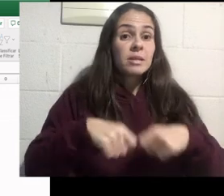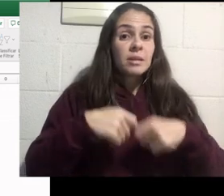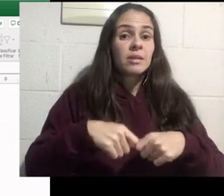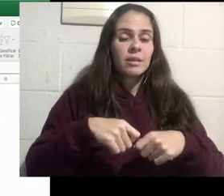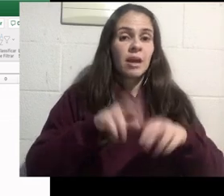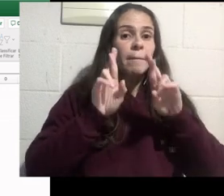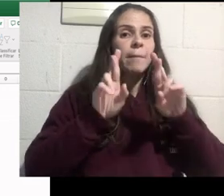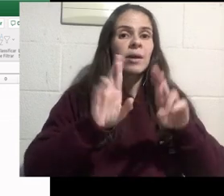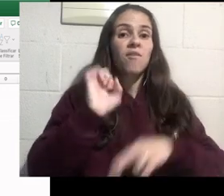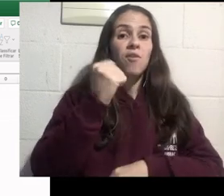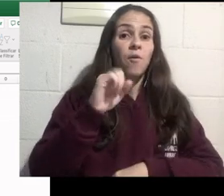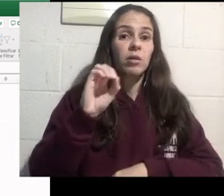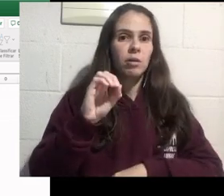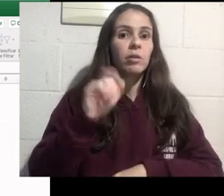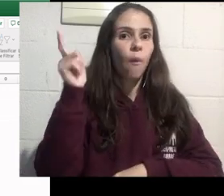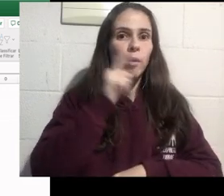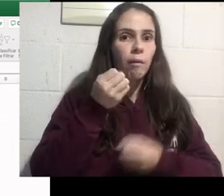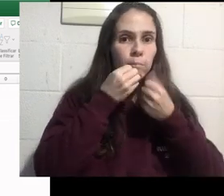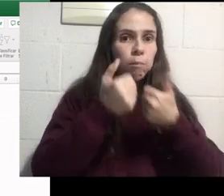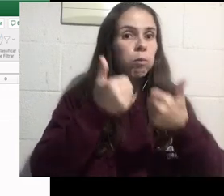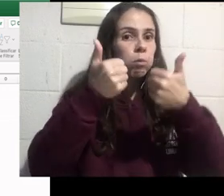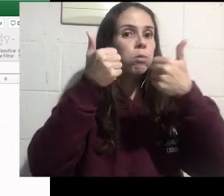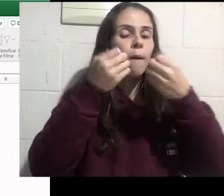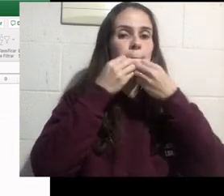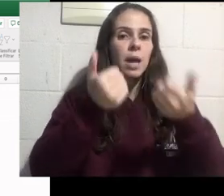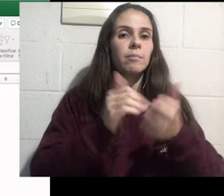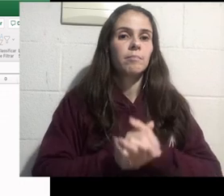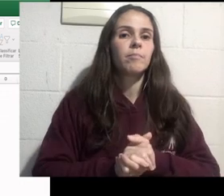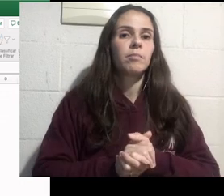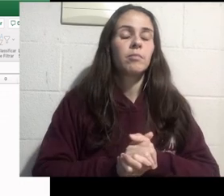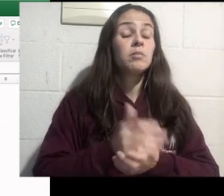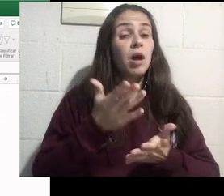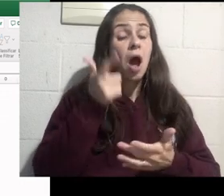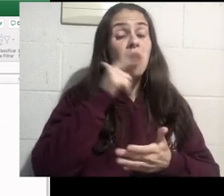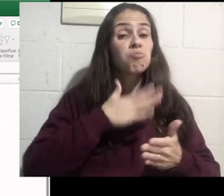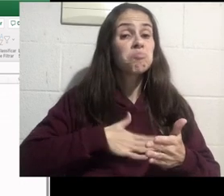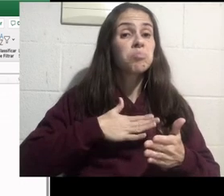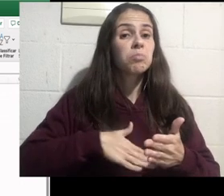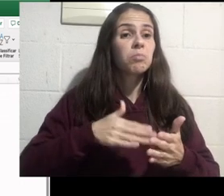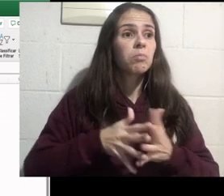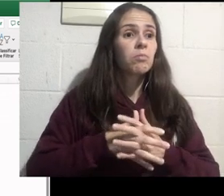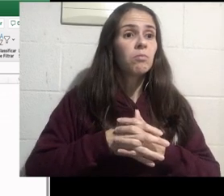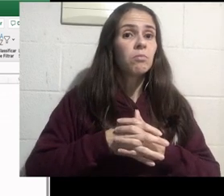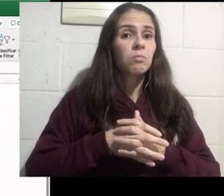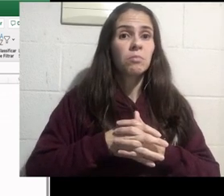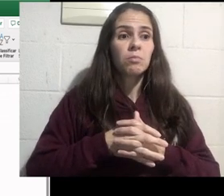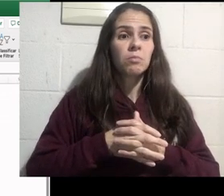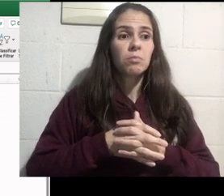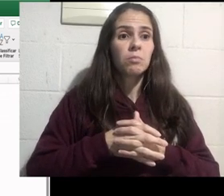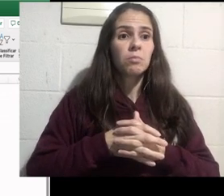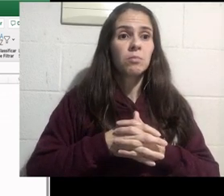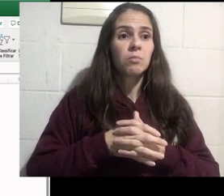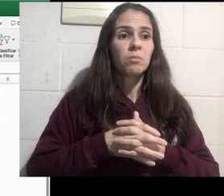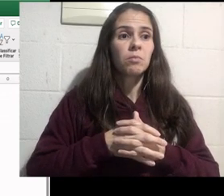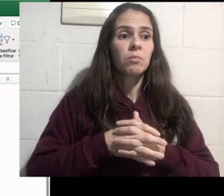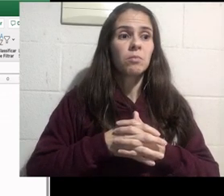está produzindo bem acima, né, quase 4 vezes o ponto de equilíbrio. Então, está numa situação tranquila, né, em termos de risco operacional. E